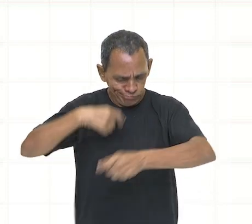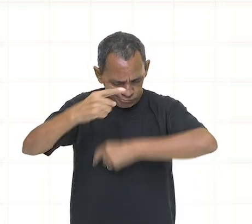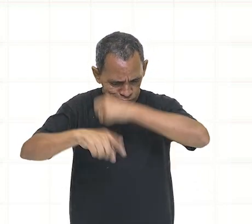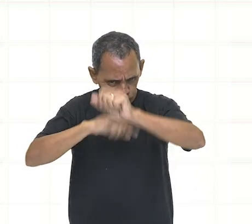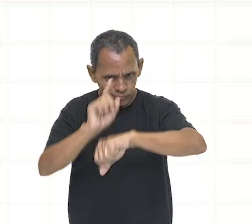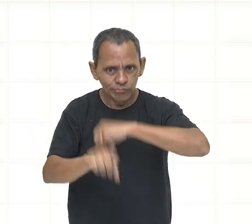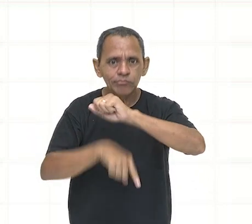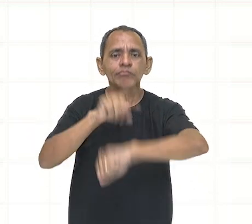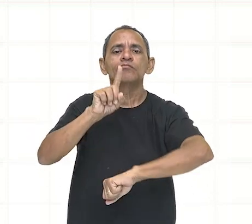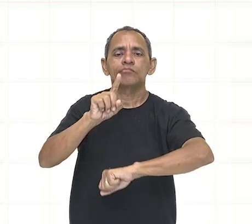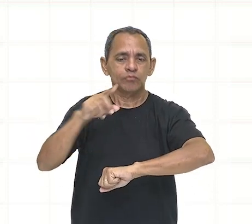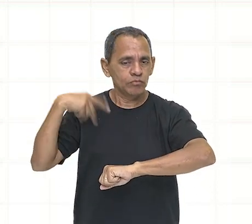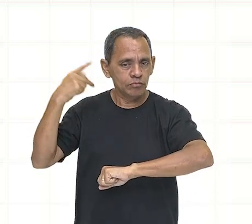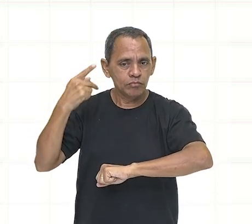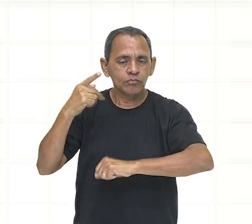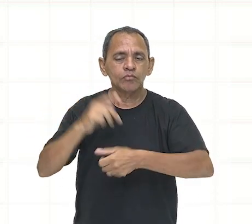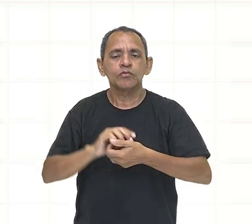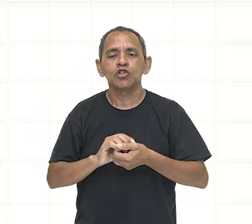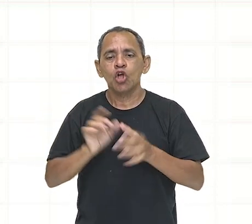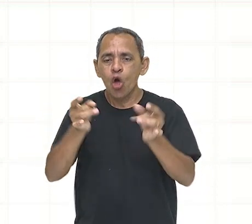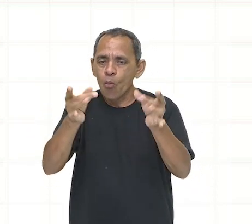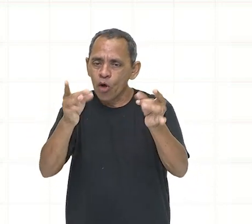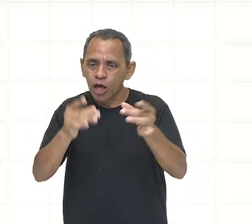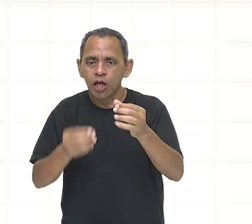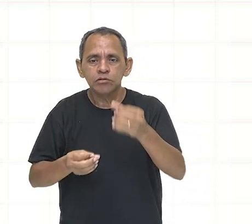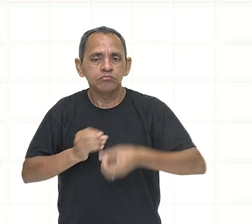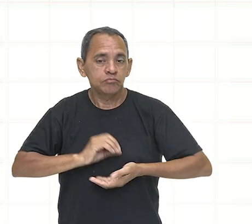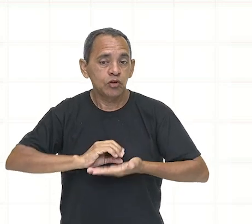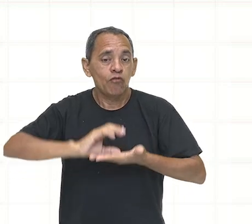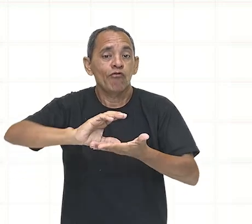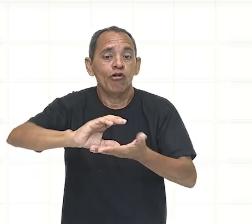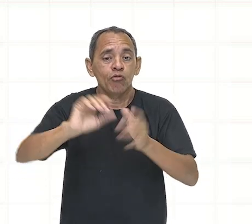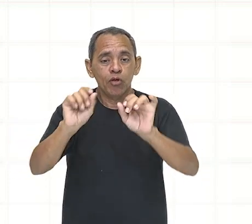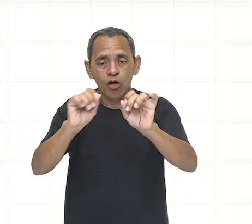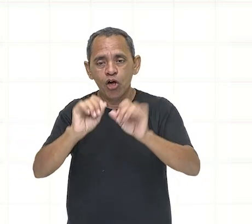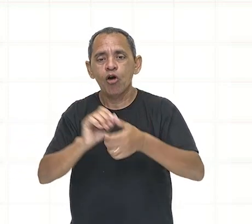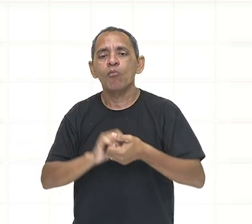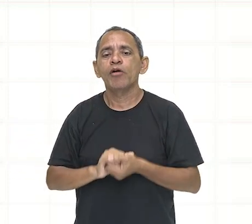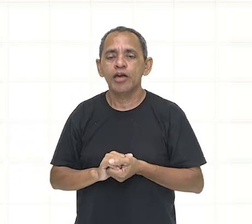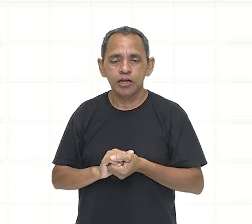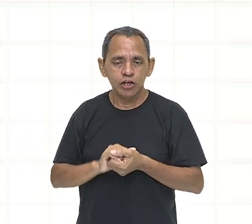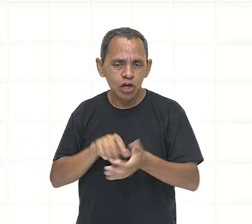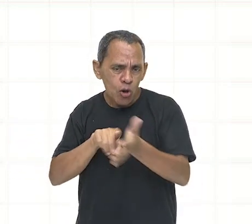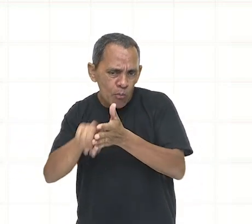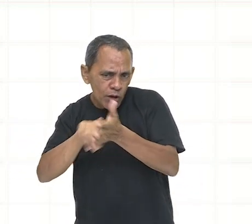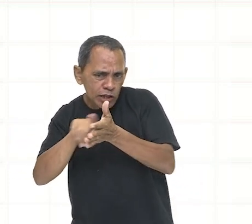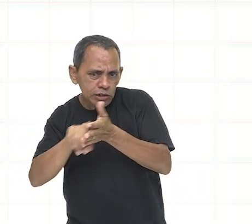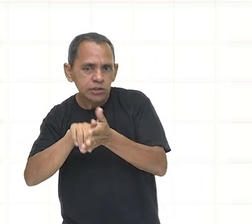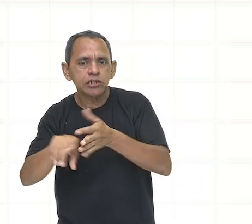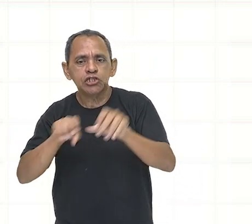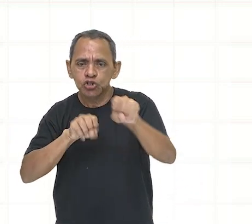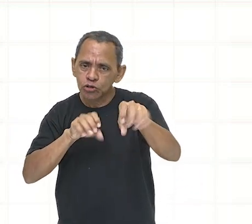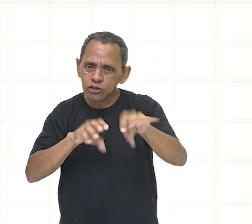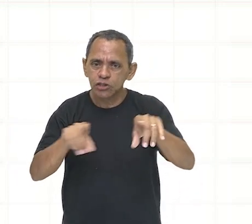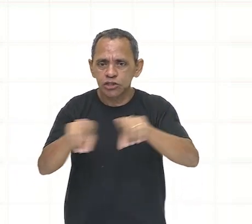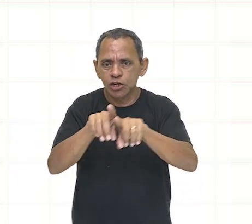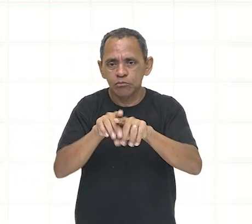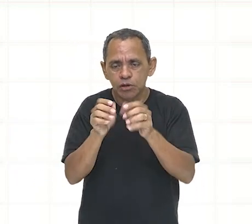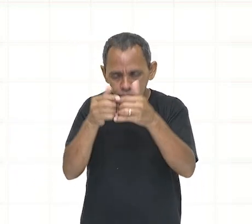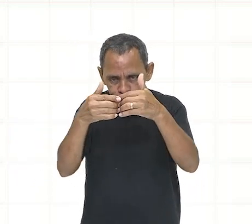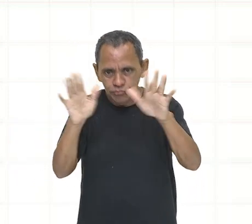políticas pró-mercado, investimentos em educação e pesquisa e abertura do comércio